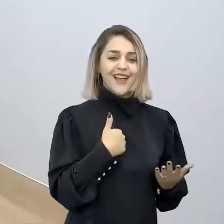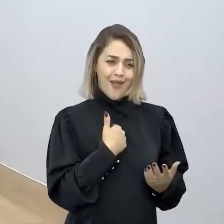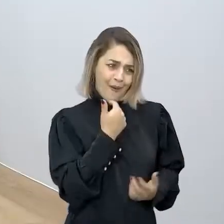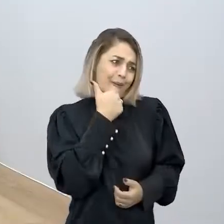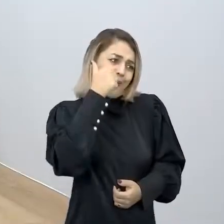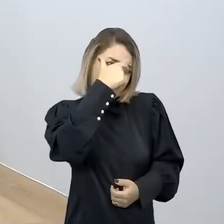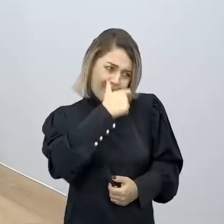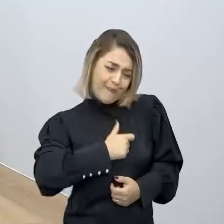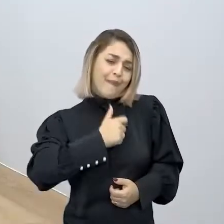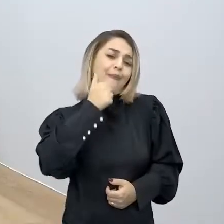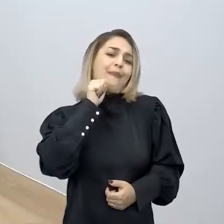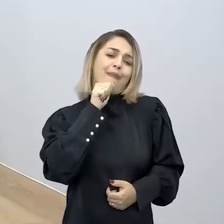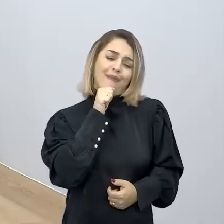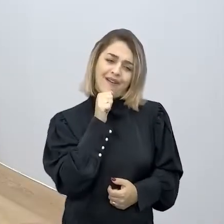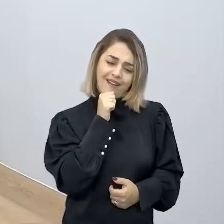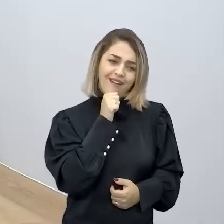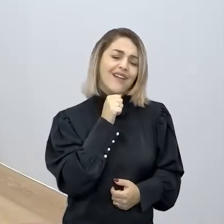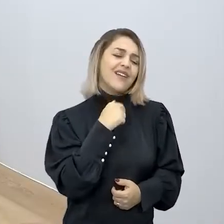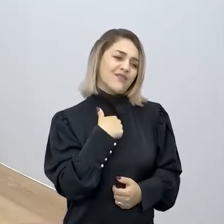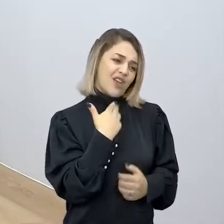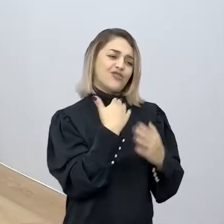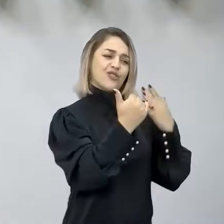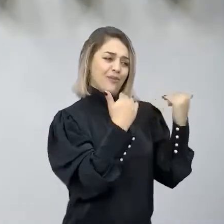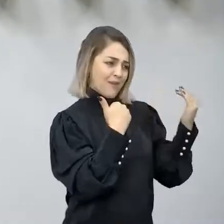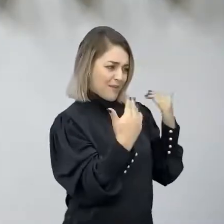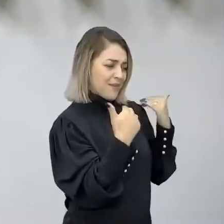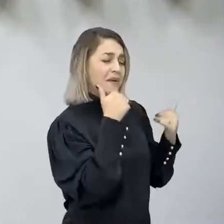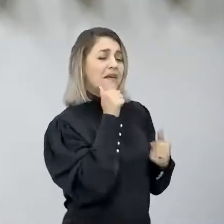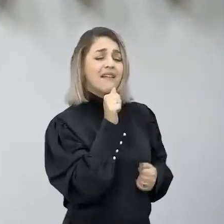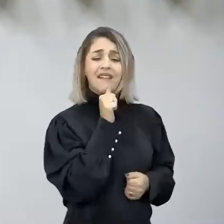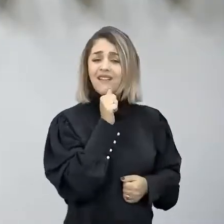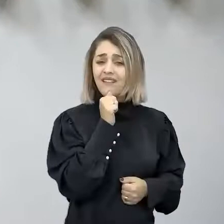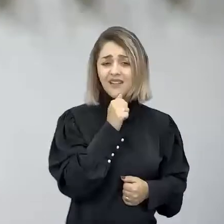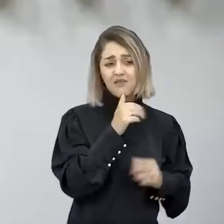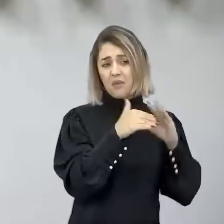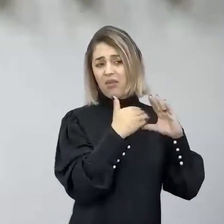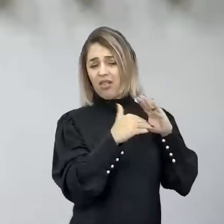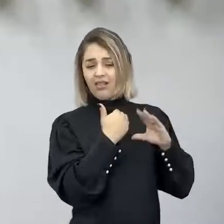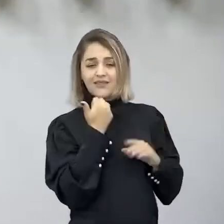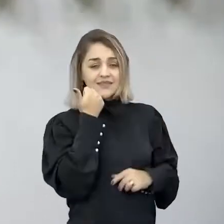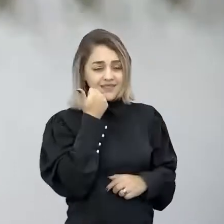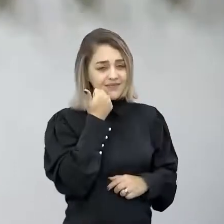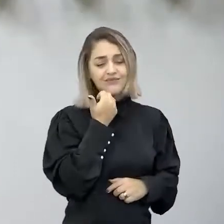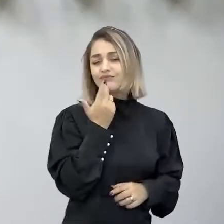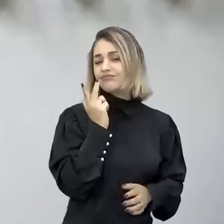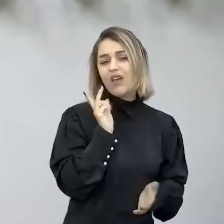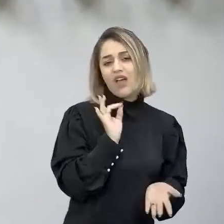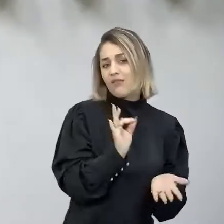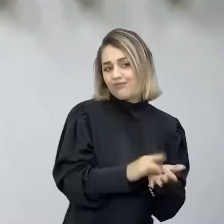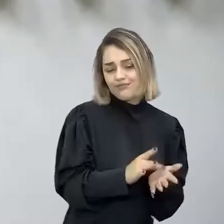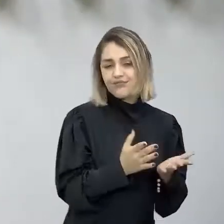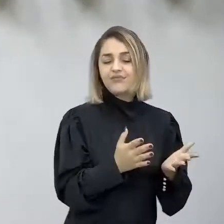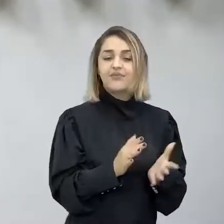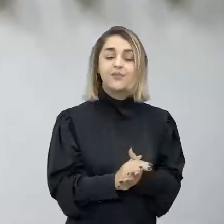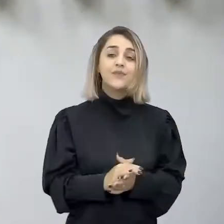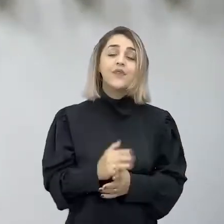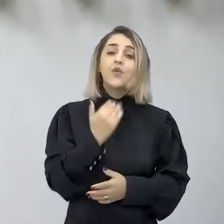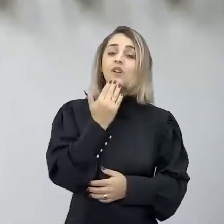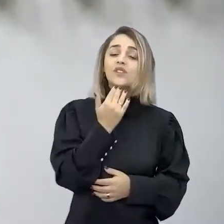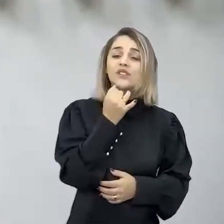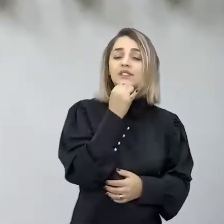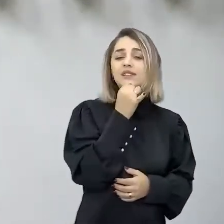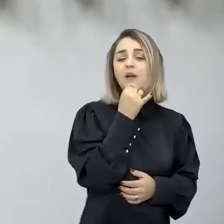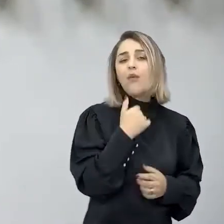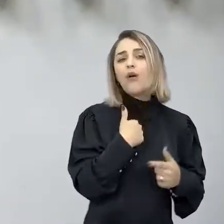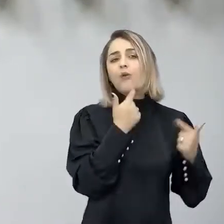eu vai estar aqui no meu celular, mãe, mãe, mãe. Então não é algo real. E não adianta você colocar assim, eu vou fazer um manifesto de